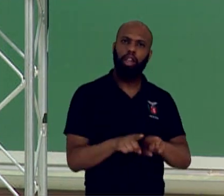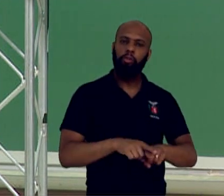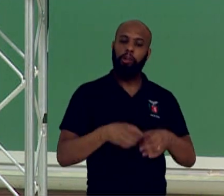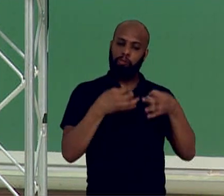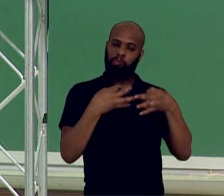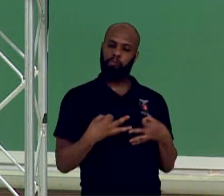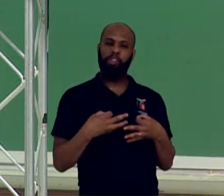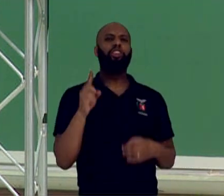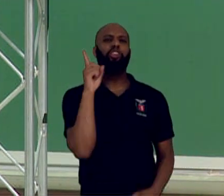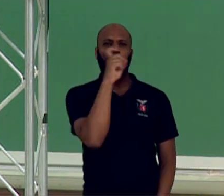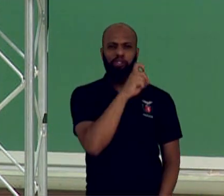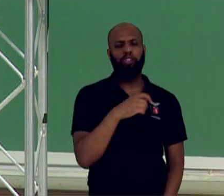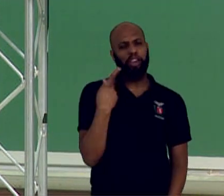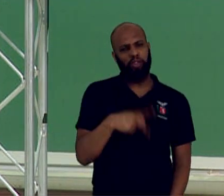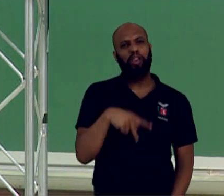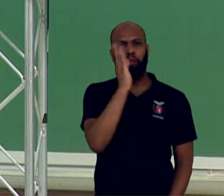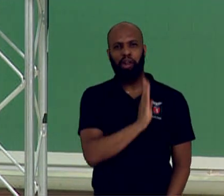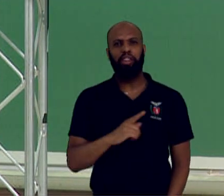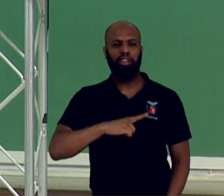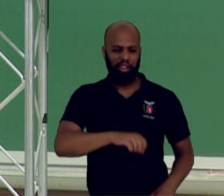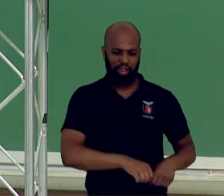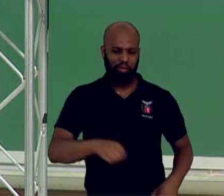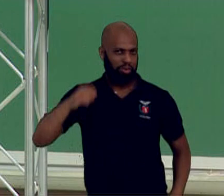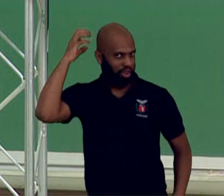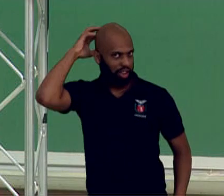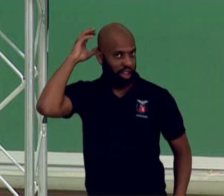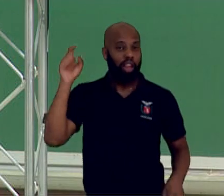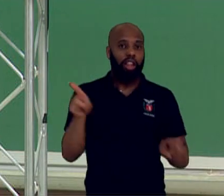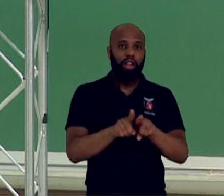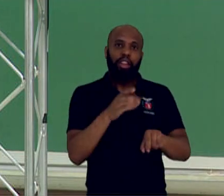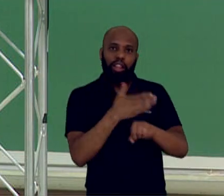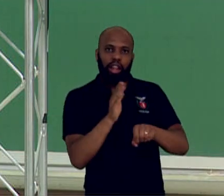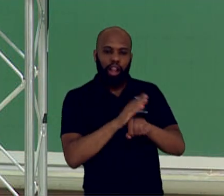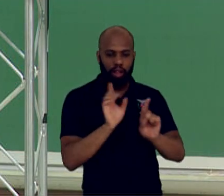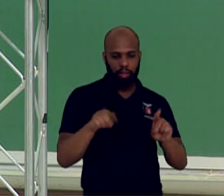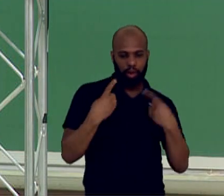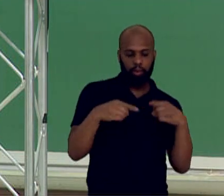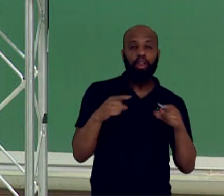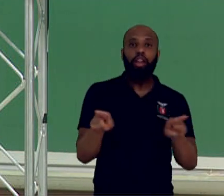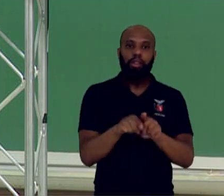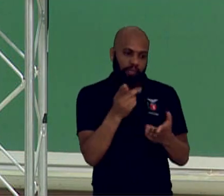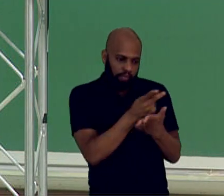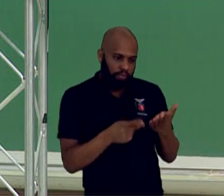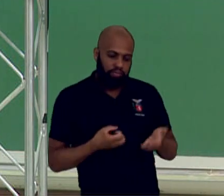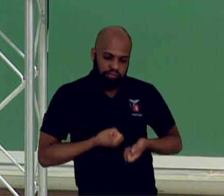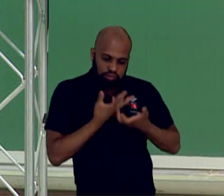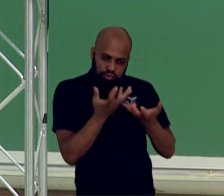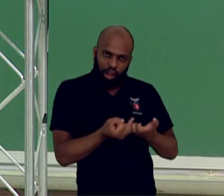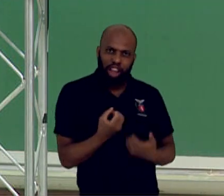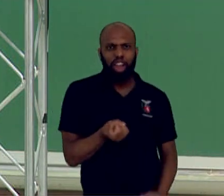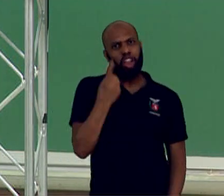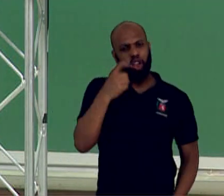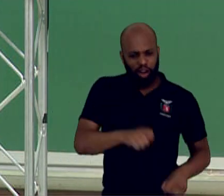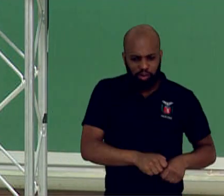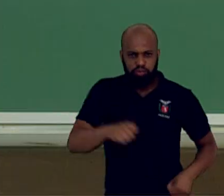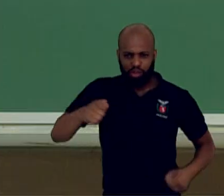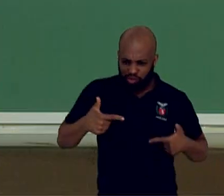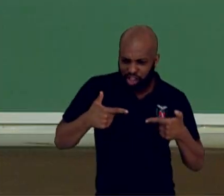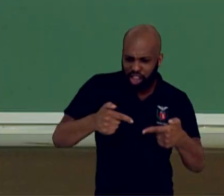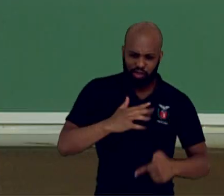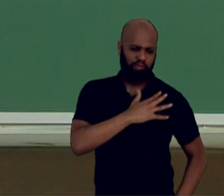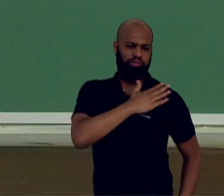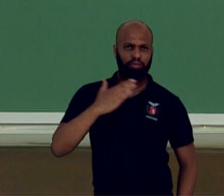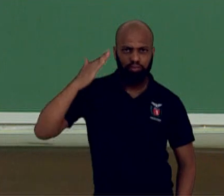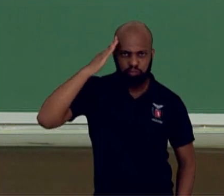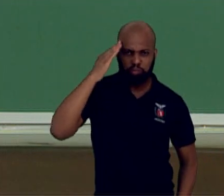ser samurai no Brasil hoje. Treinados para desafios. Também eram poetas. Pensa um guerreiro, porque a imagem que nós temos do guerreiro é